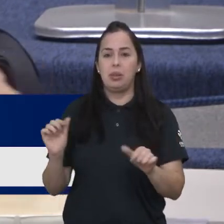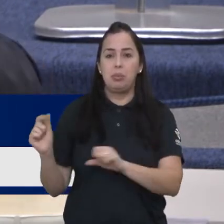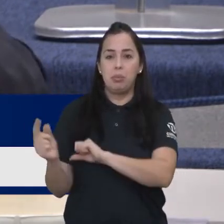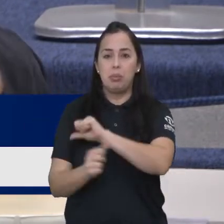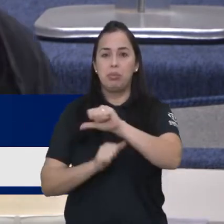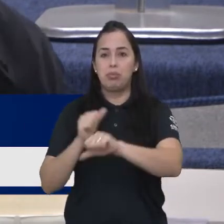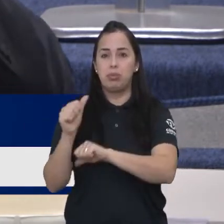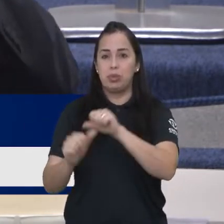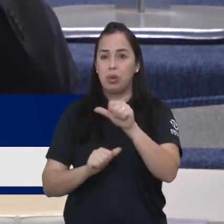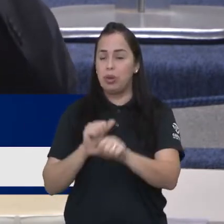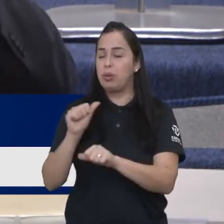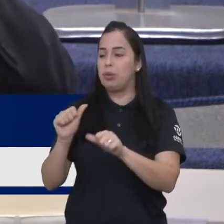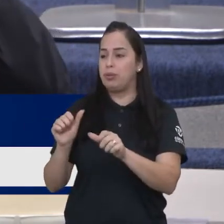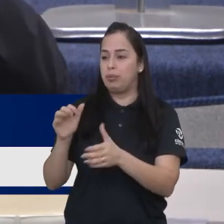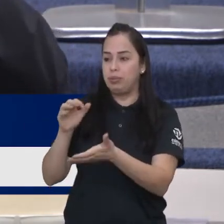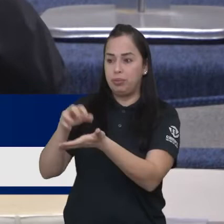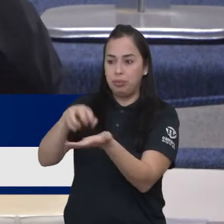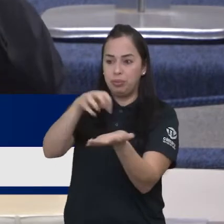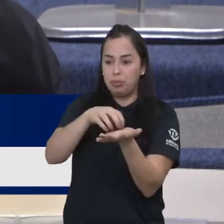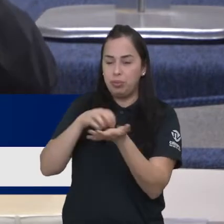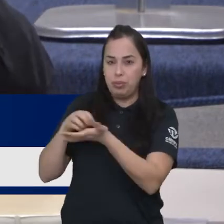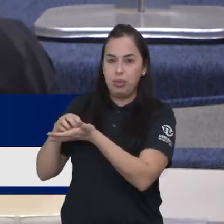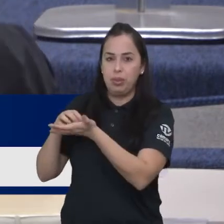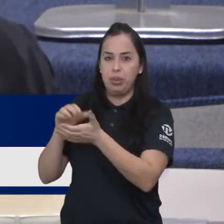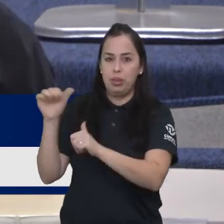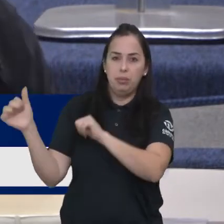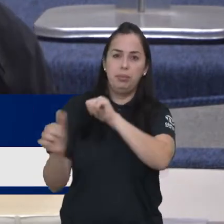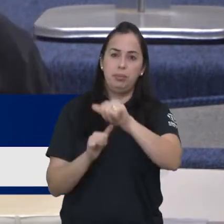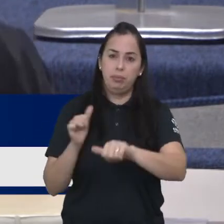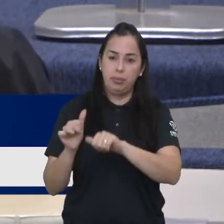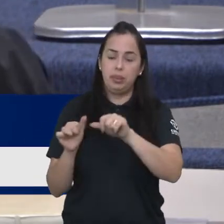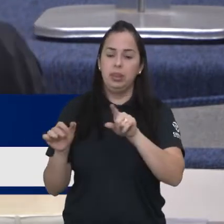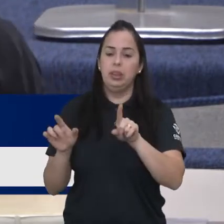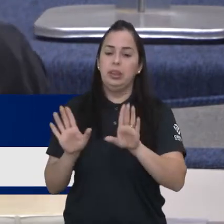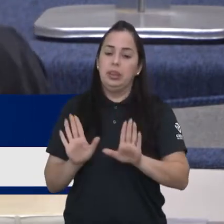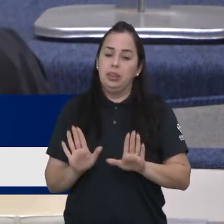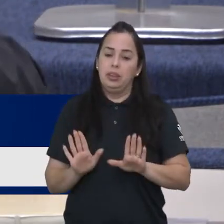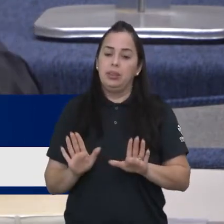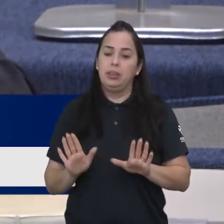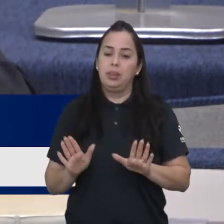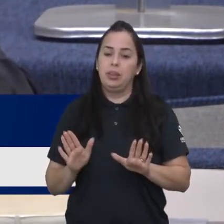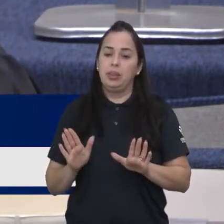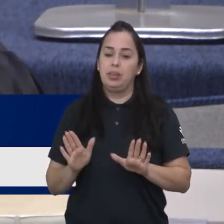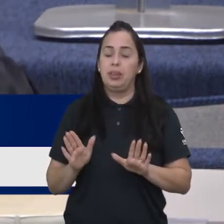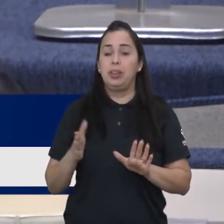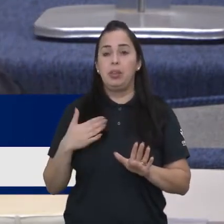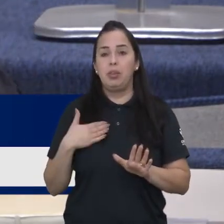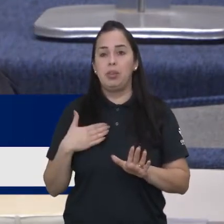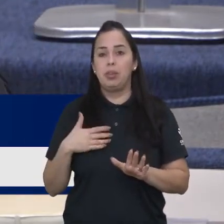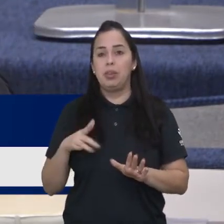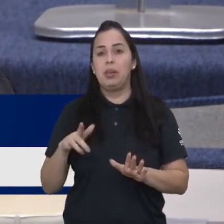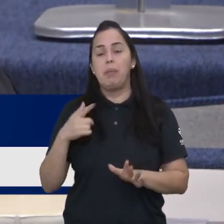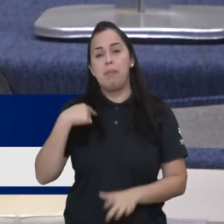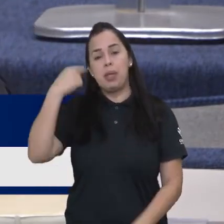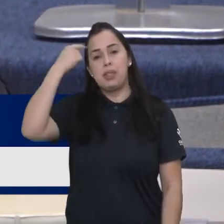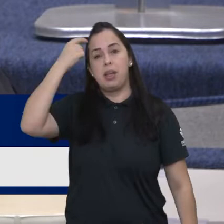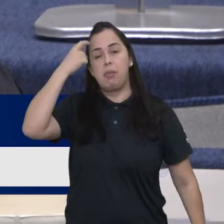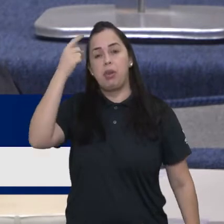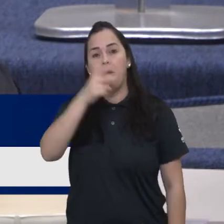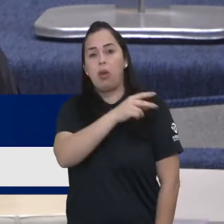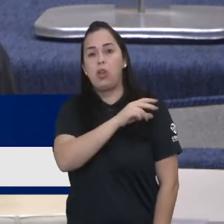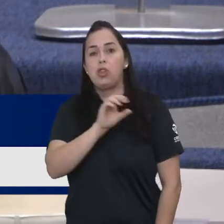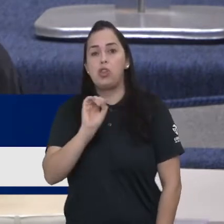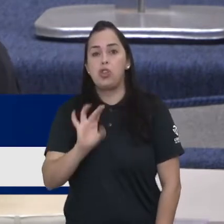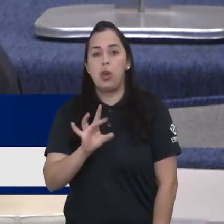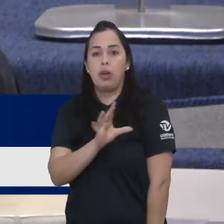órgãos, houve uma hierarquia de planejamento, então a gente privilegiou muito o operacional